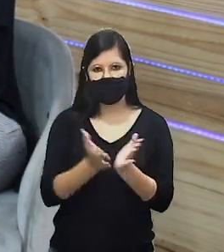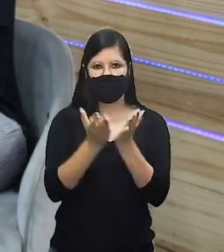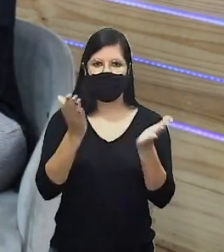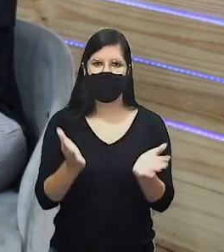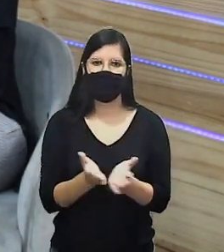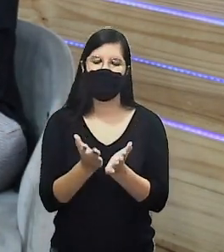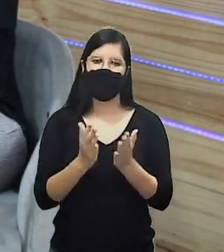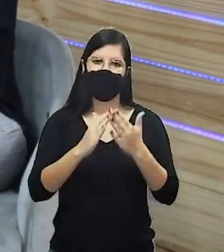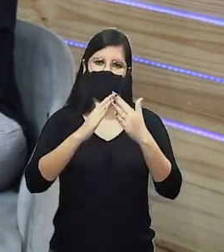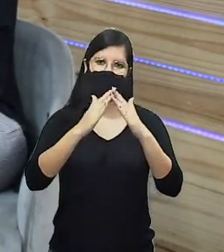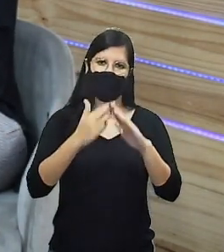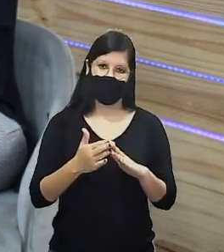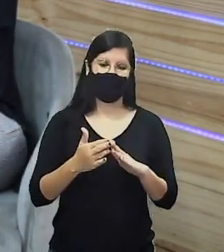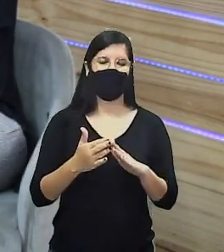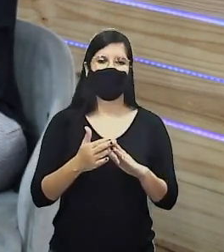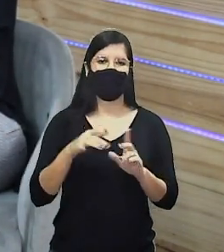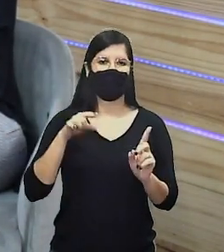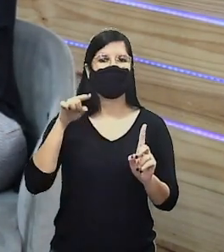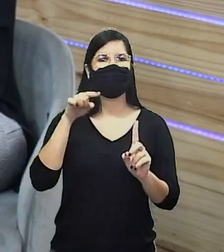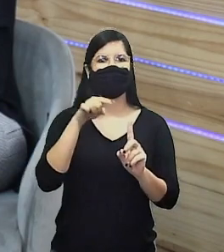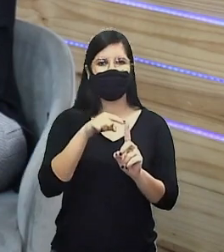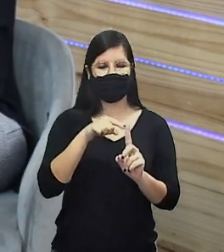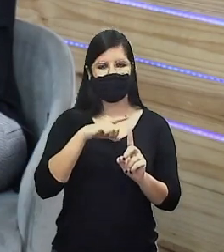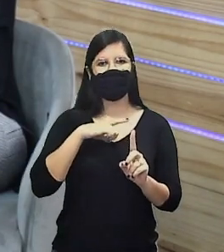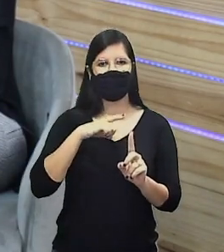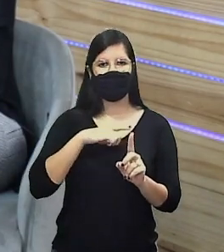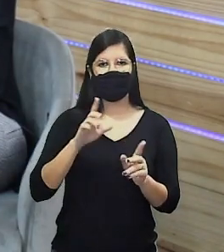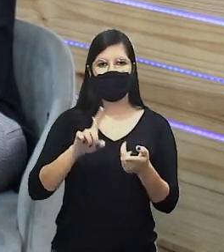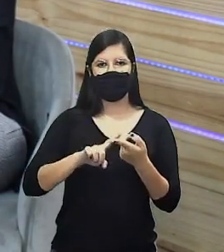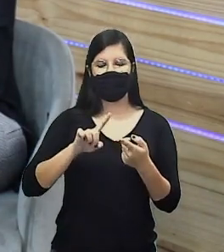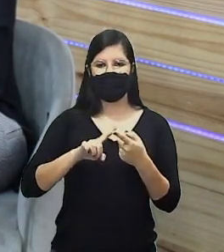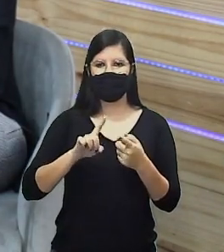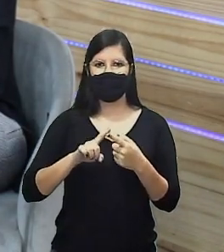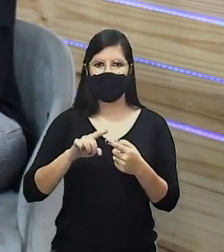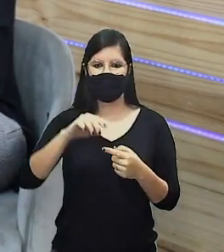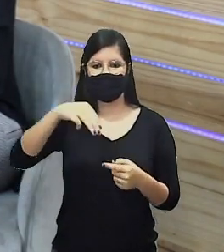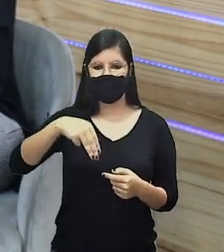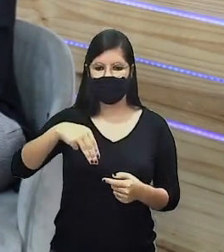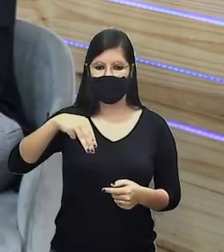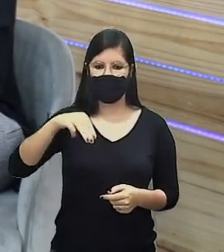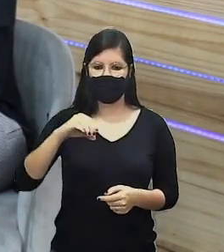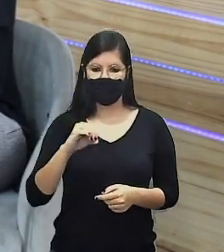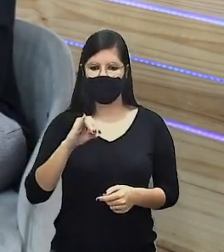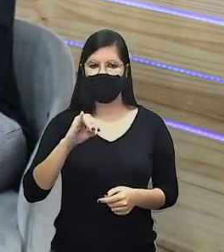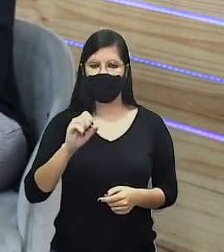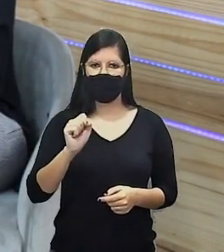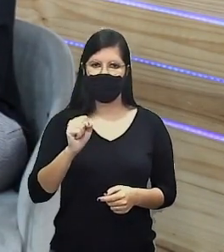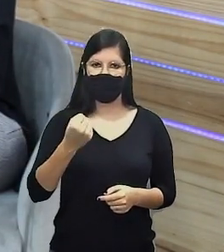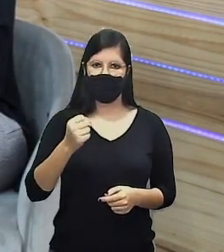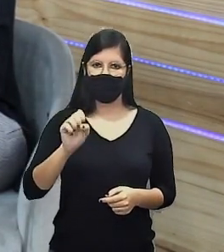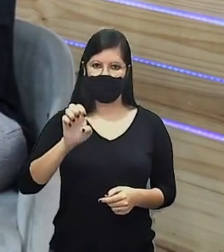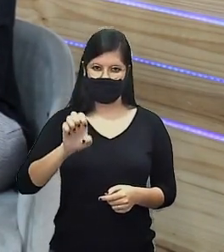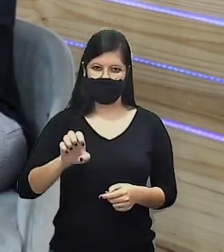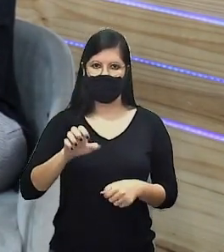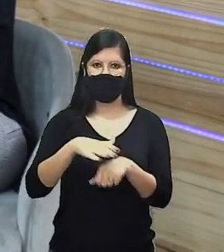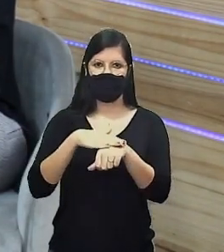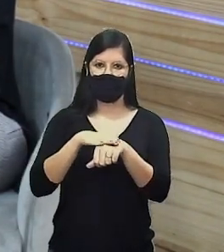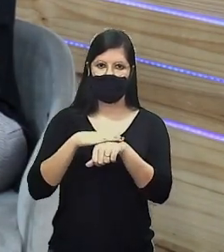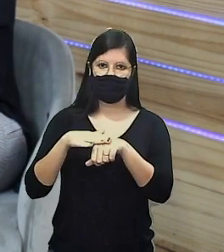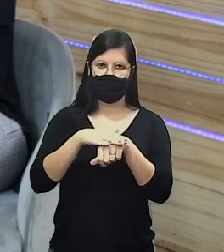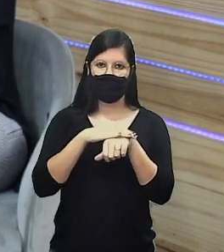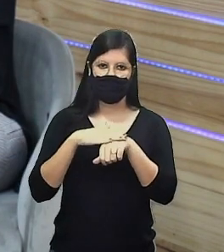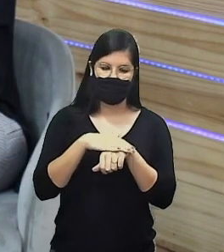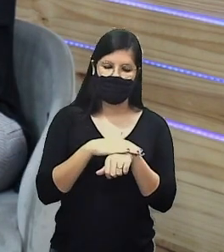povo periférico. A gente Exato. podia destacar até o caso do Do, Moise, né? Que a é, gente chegou a conversando nos exato. bastidores